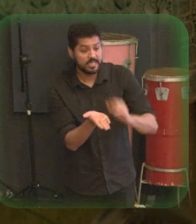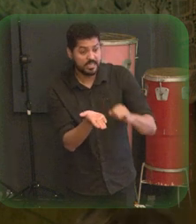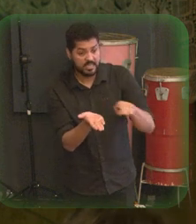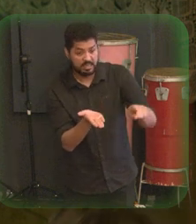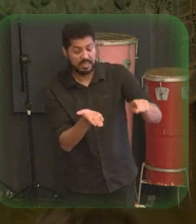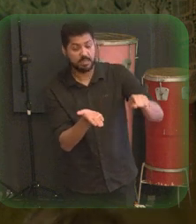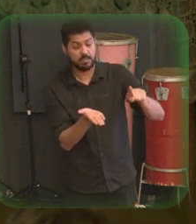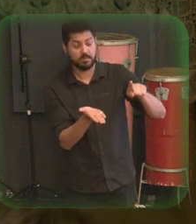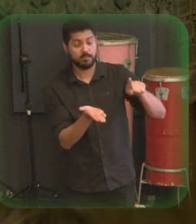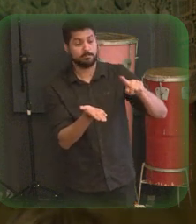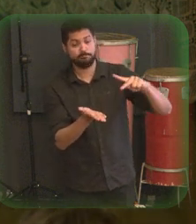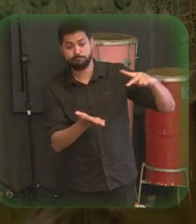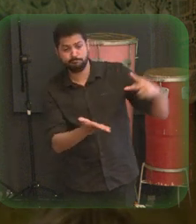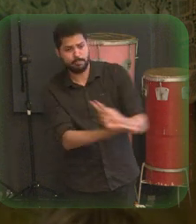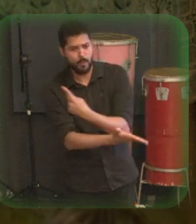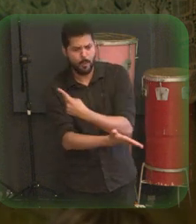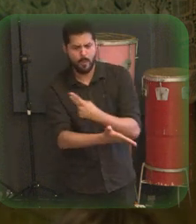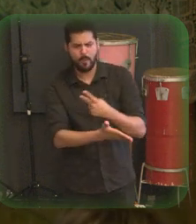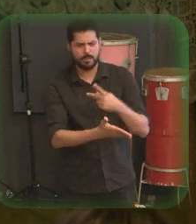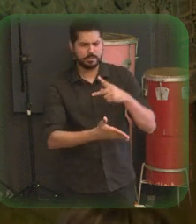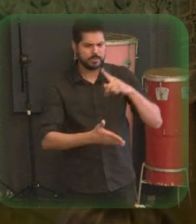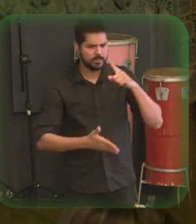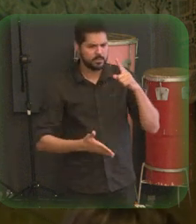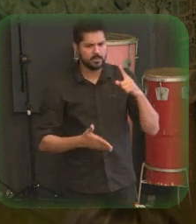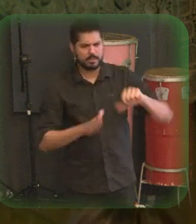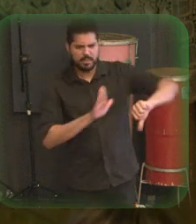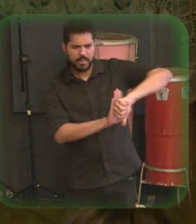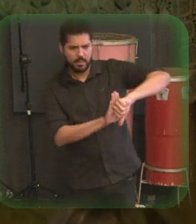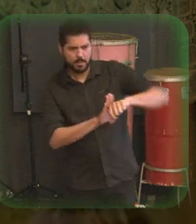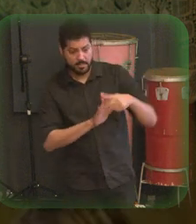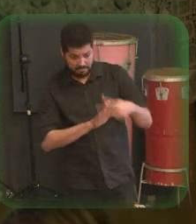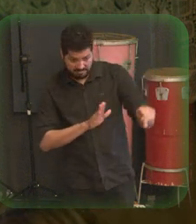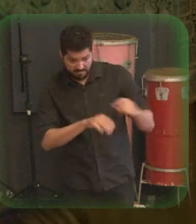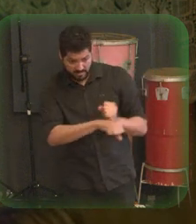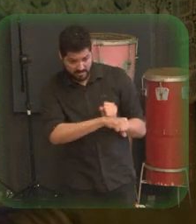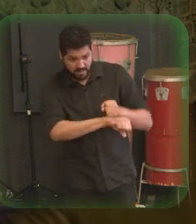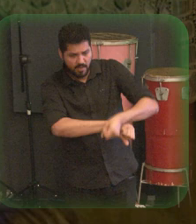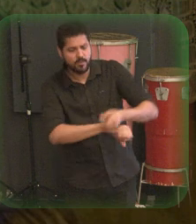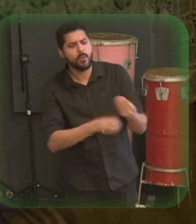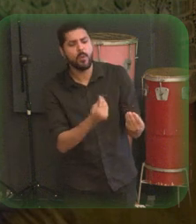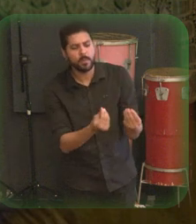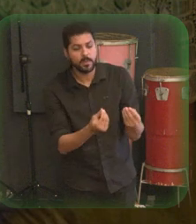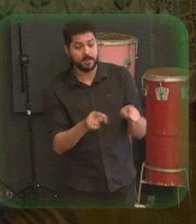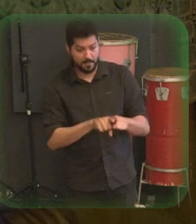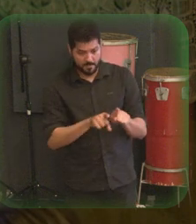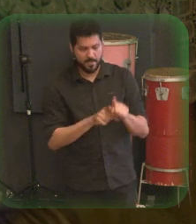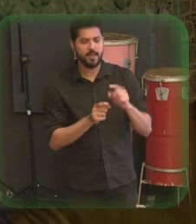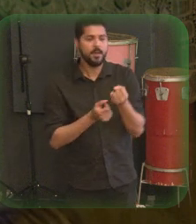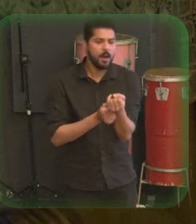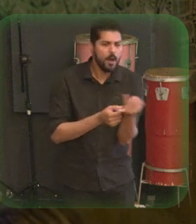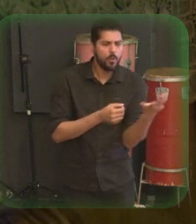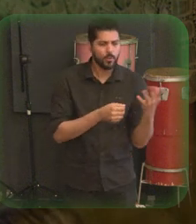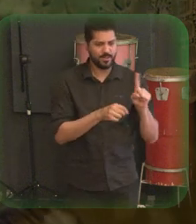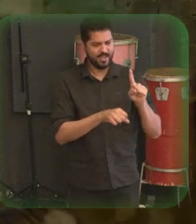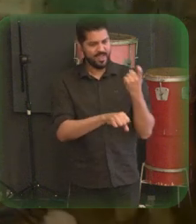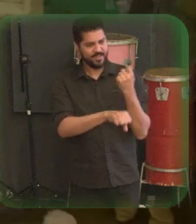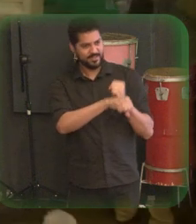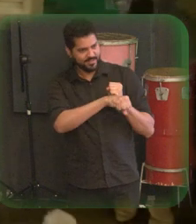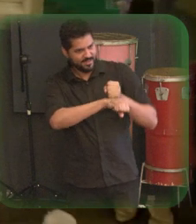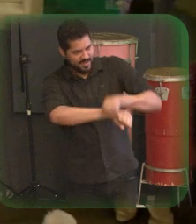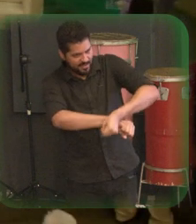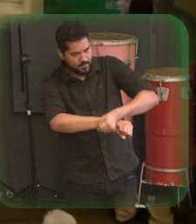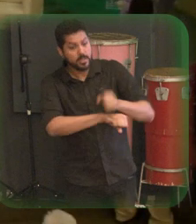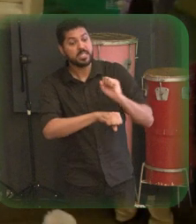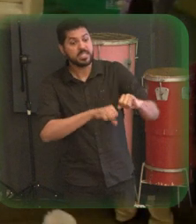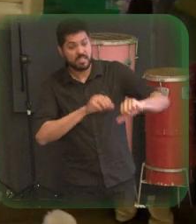daqueles que eram livres. Então vejam, senhoras e senhores, houve um tempo, por isso que eu falo da memória, houve um